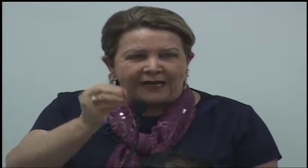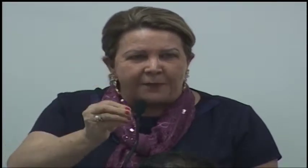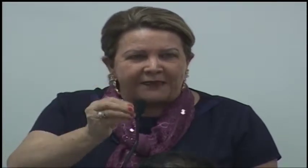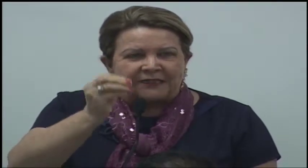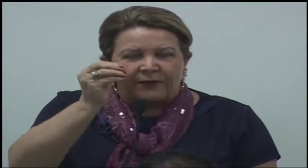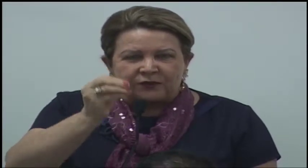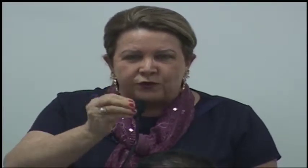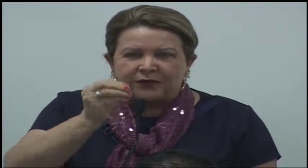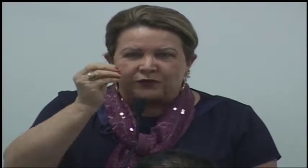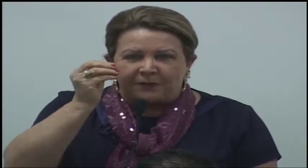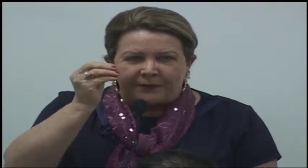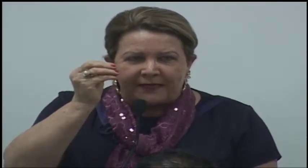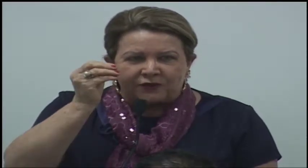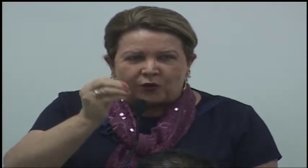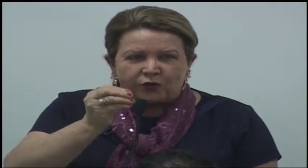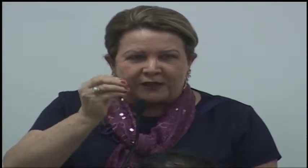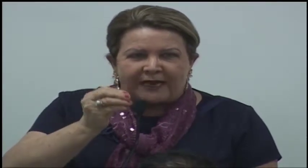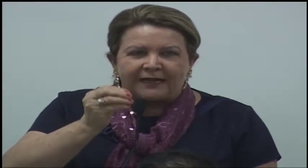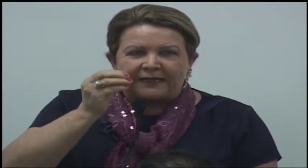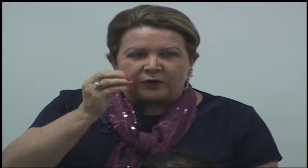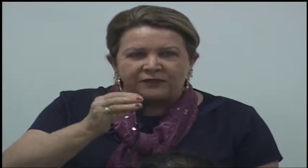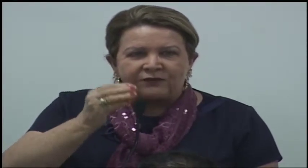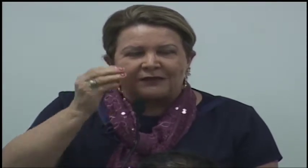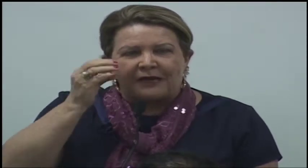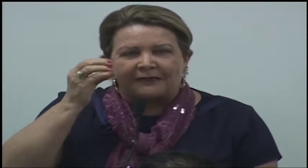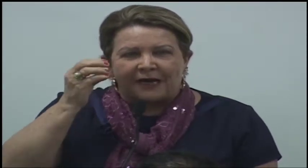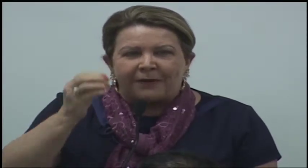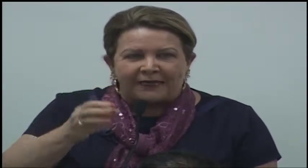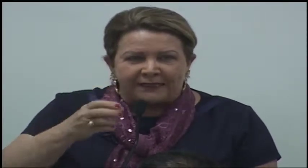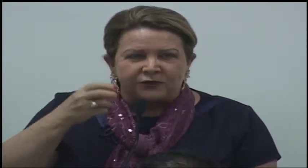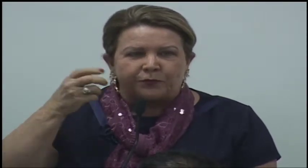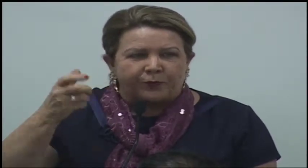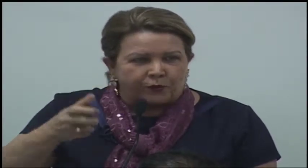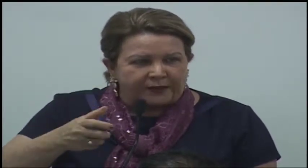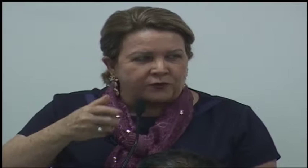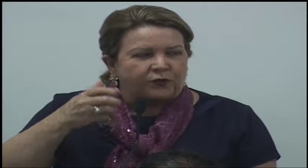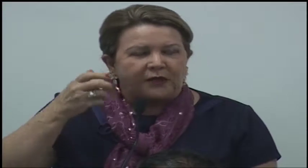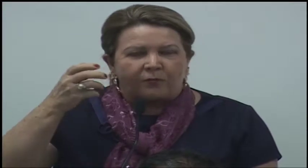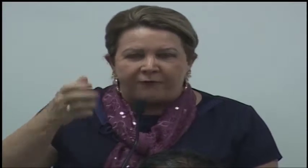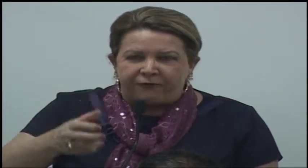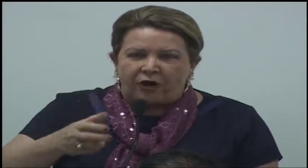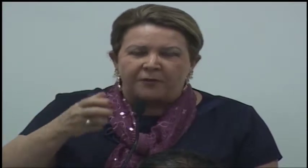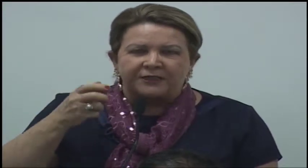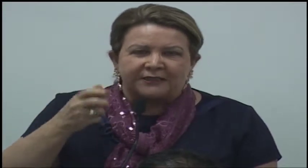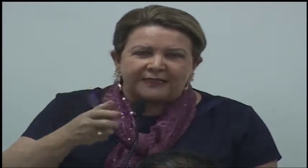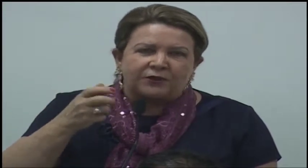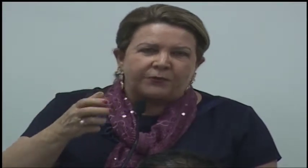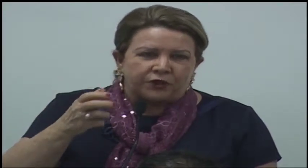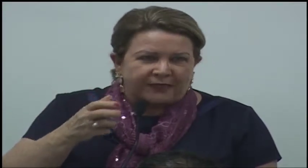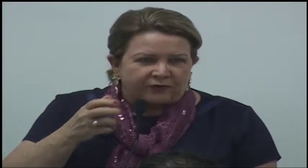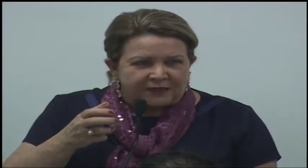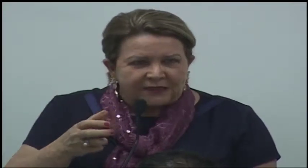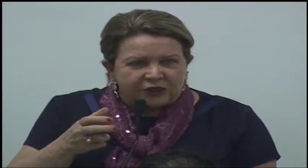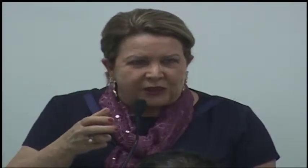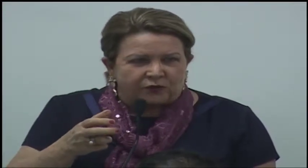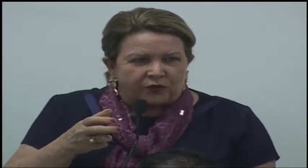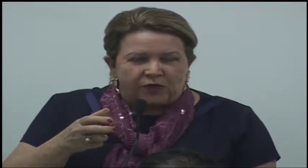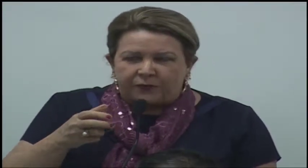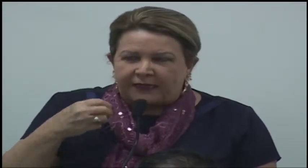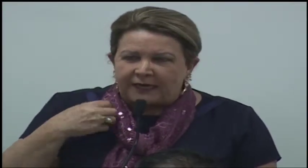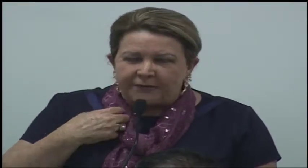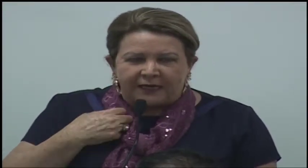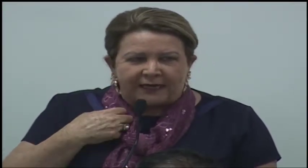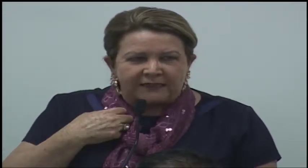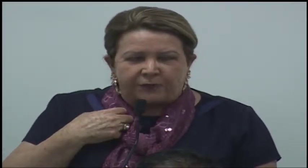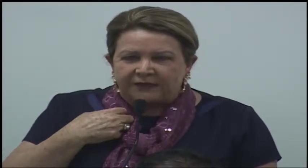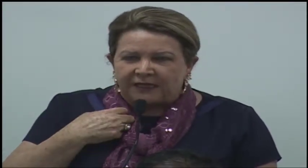da lâmpada, são assuntos que eu também estou já, inclusive, trabalhando, procurando uma forma de trazer um projeto nesse sentido.